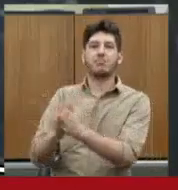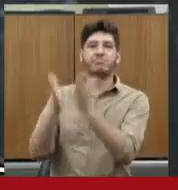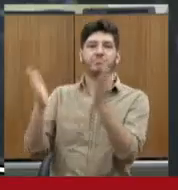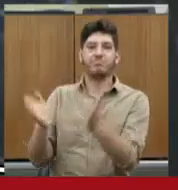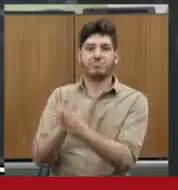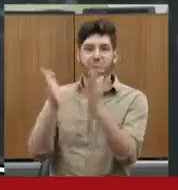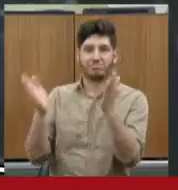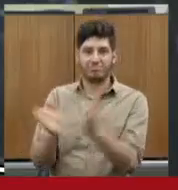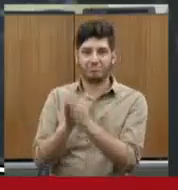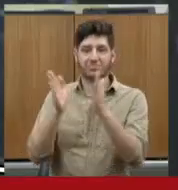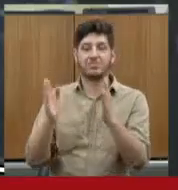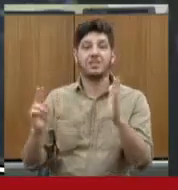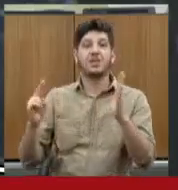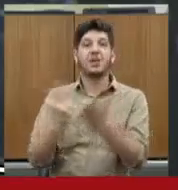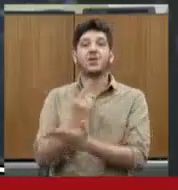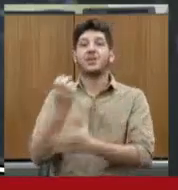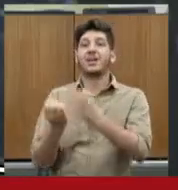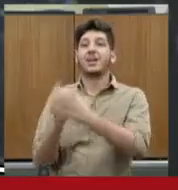E surge, então, em Portugal,